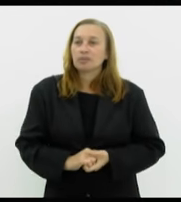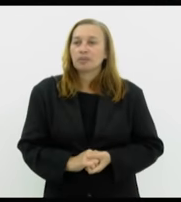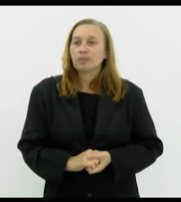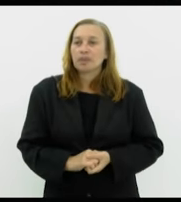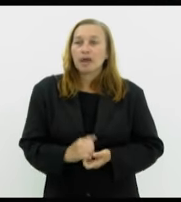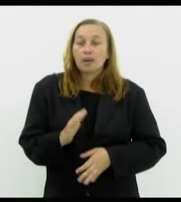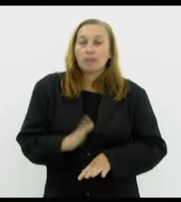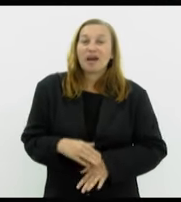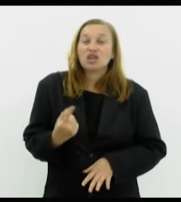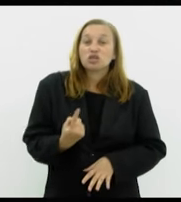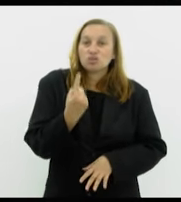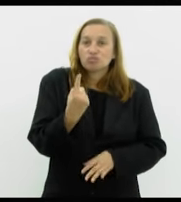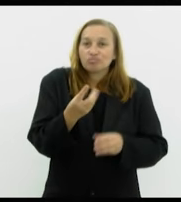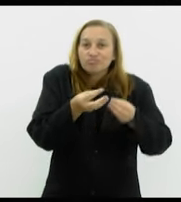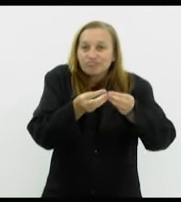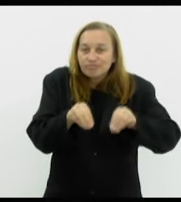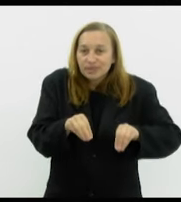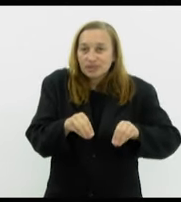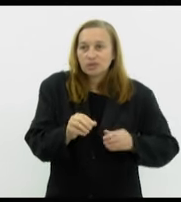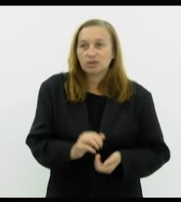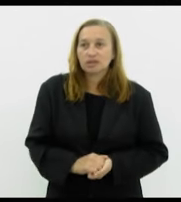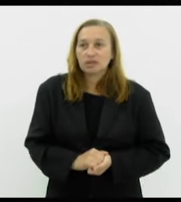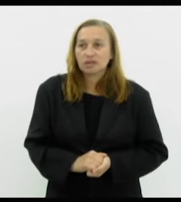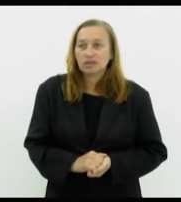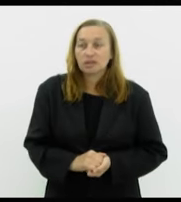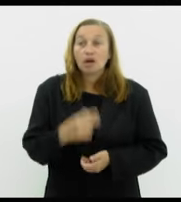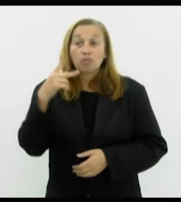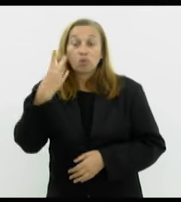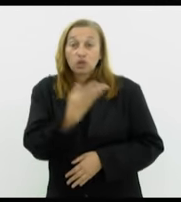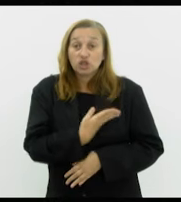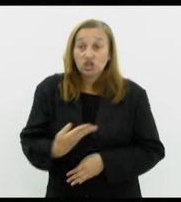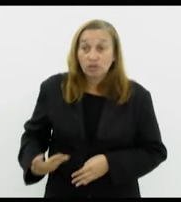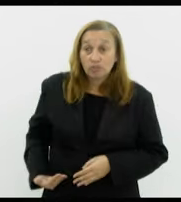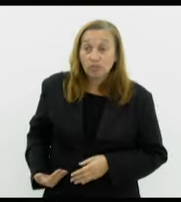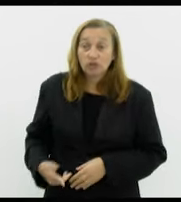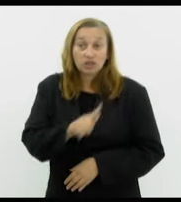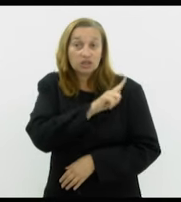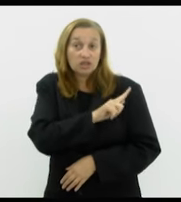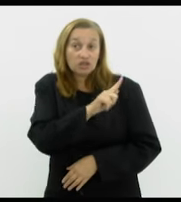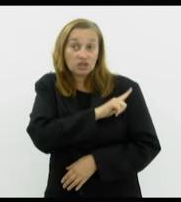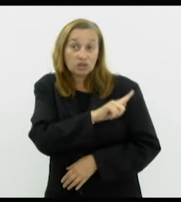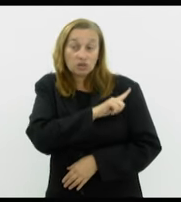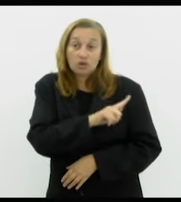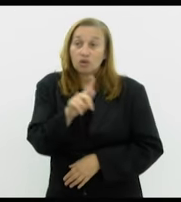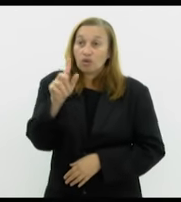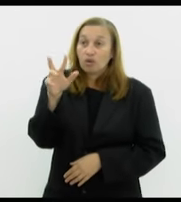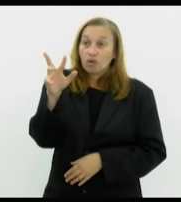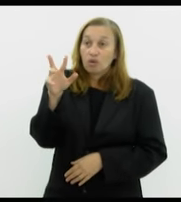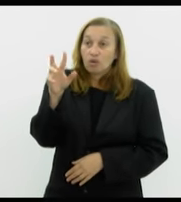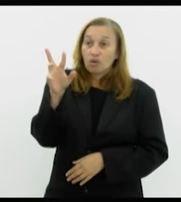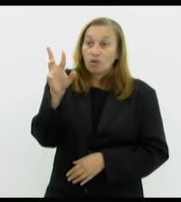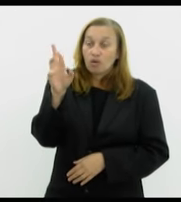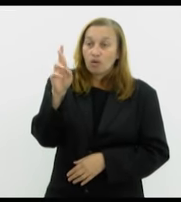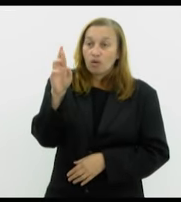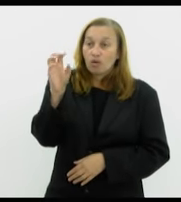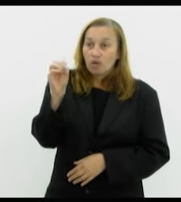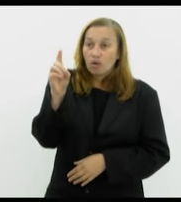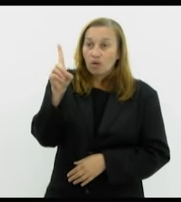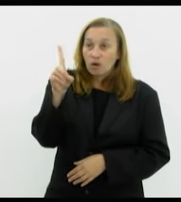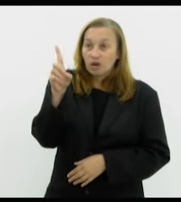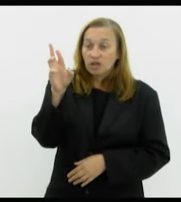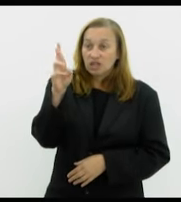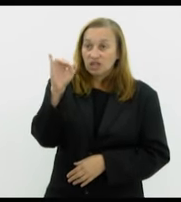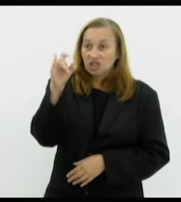Mais um fracasso da política pública da gestão Rodrigo Grael. Os